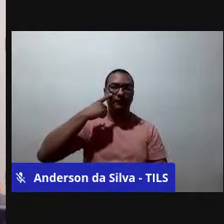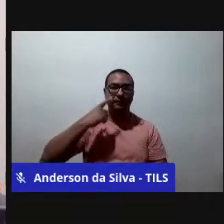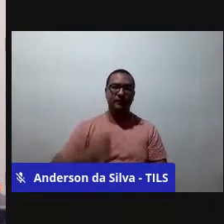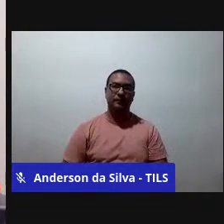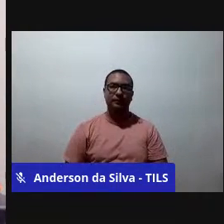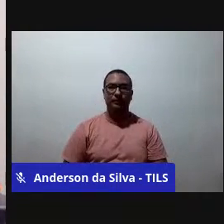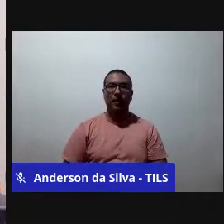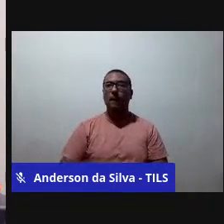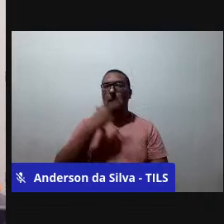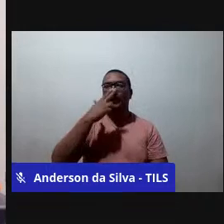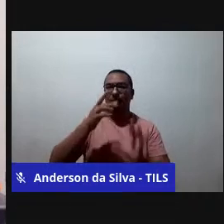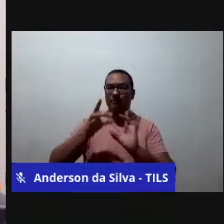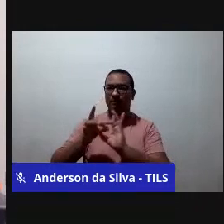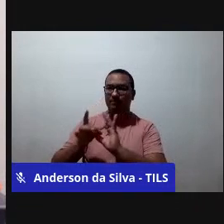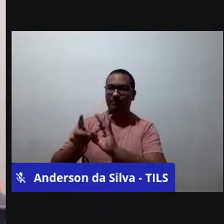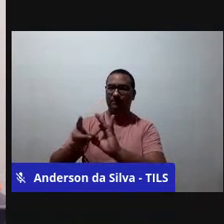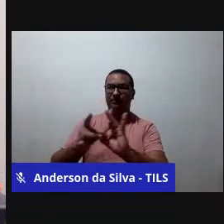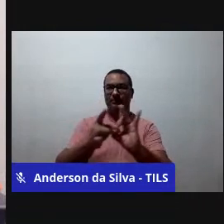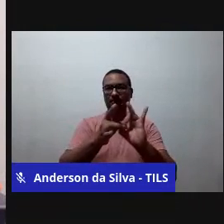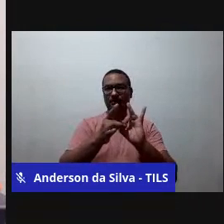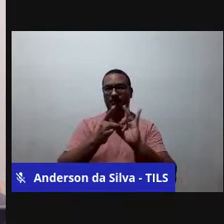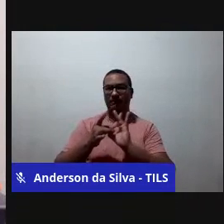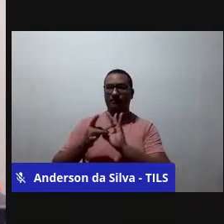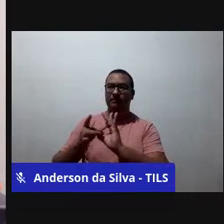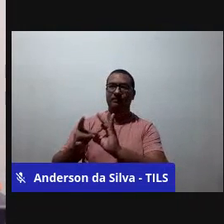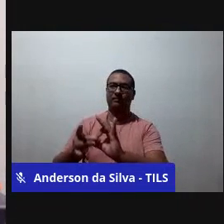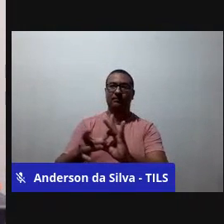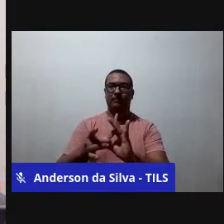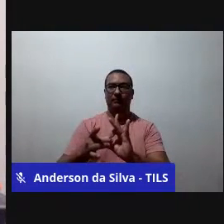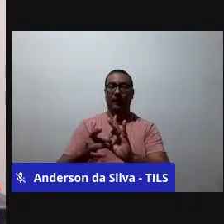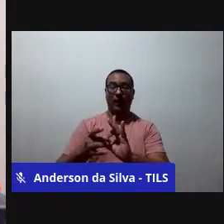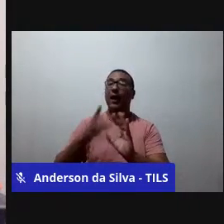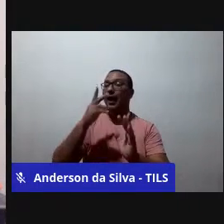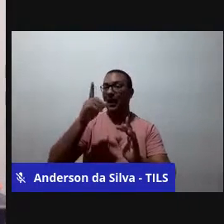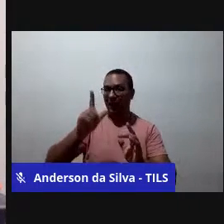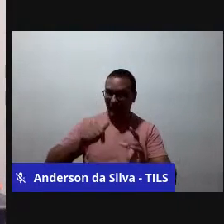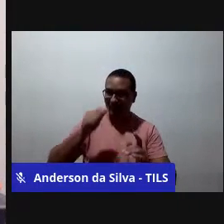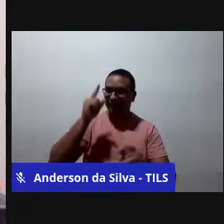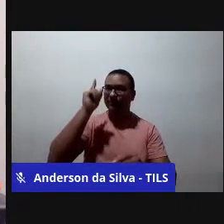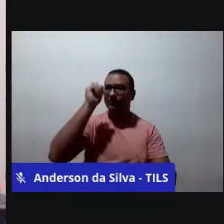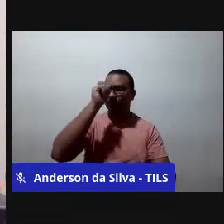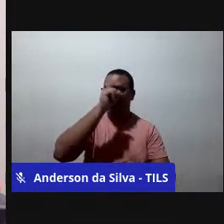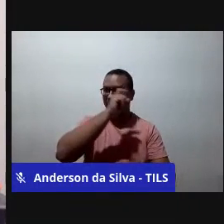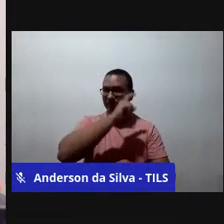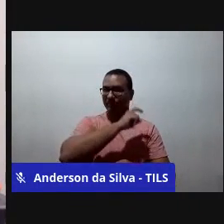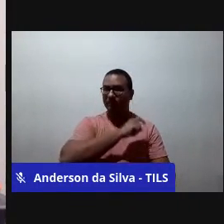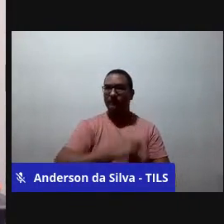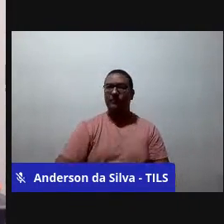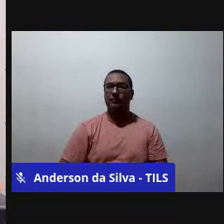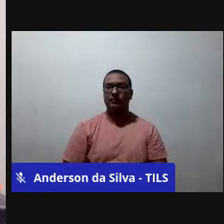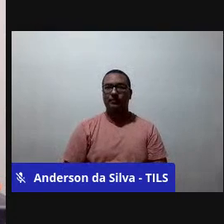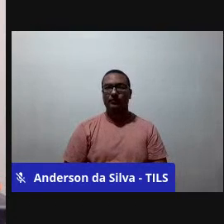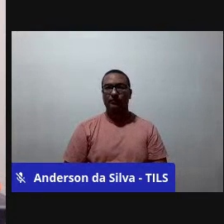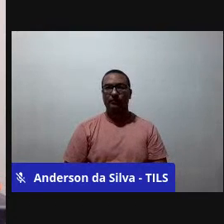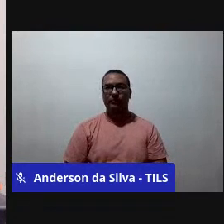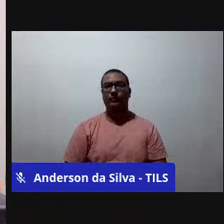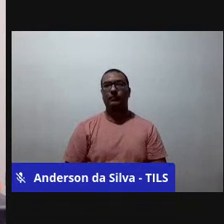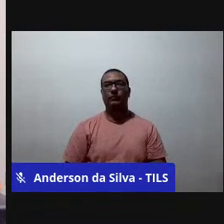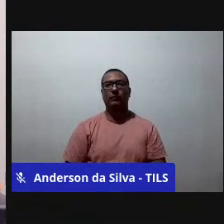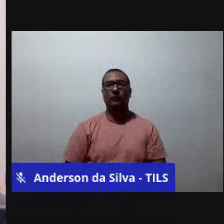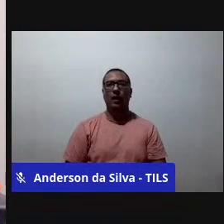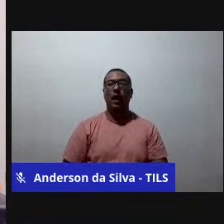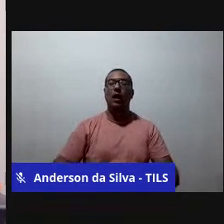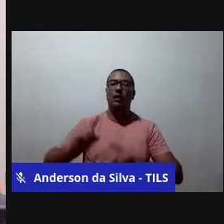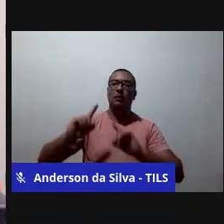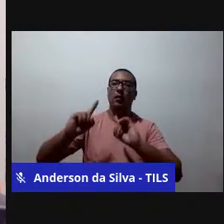é uma ligação que é bem complexa. E aí, do jeito